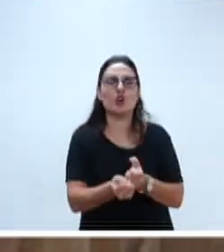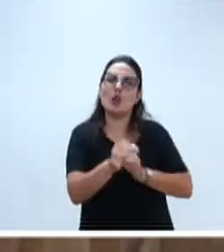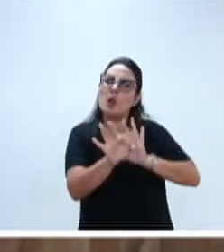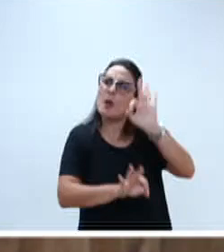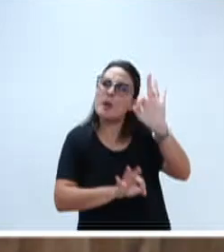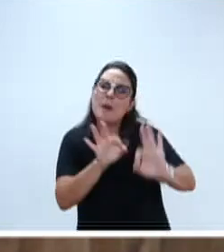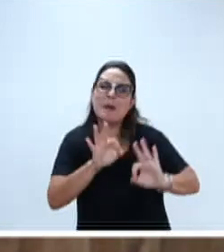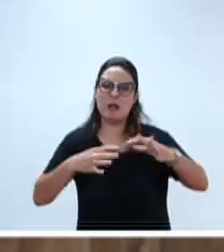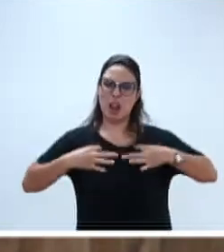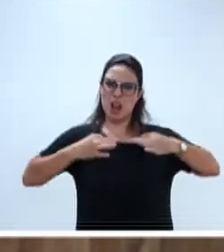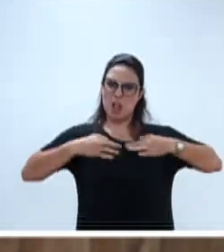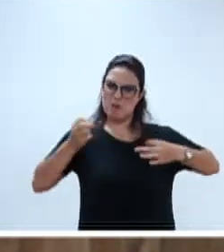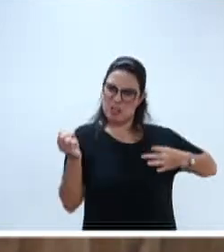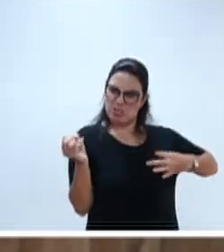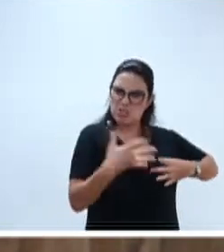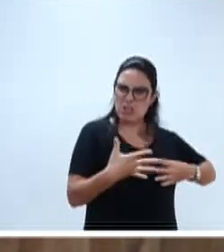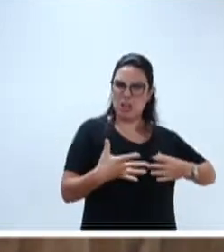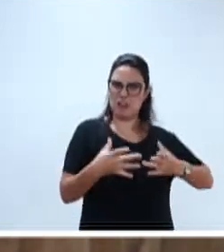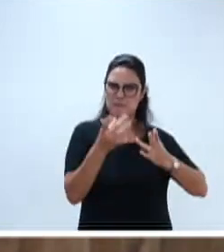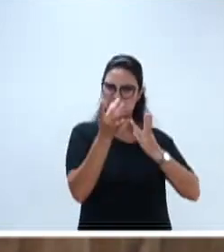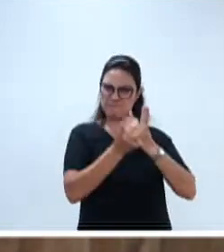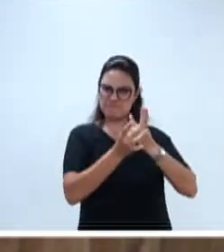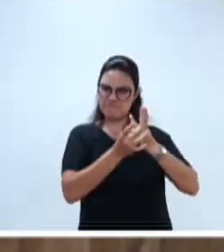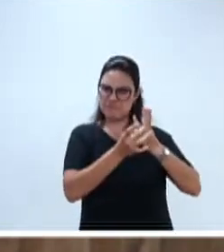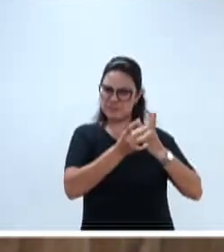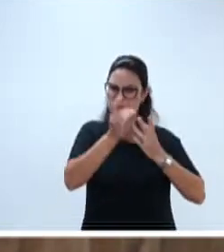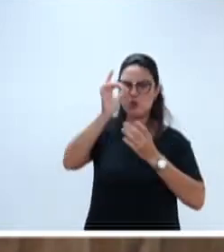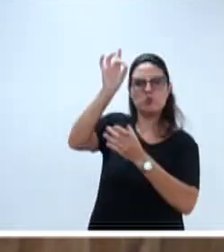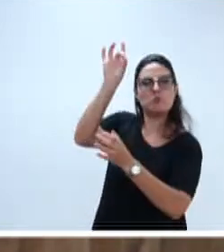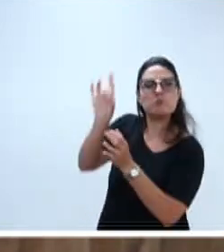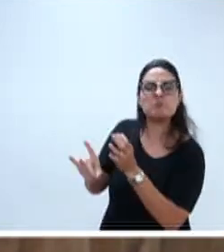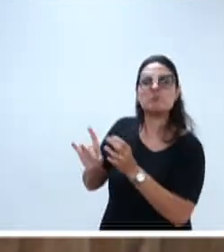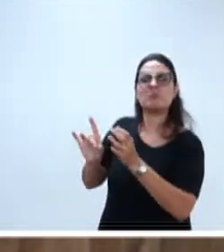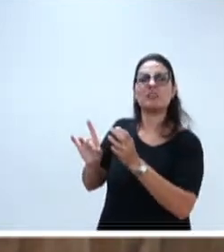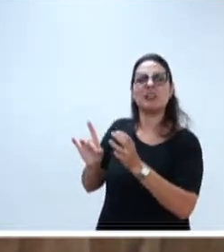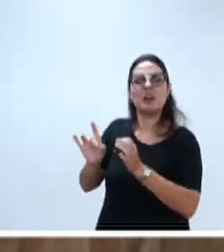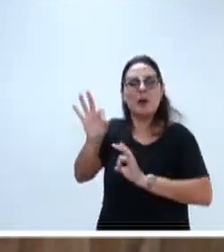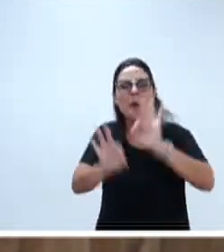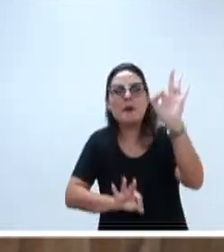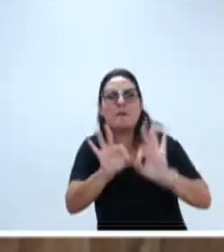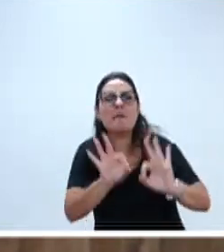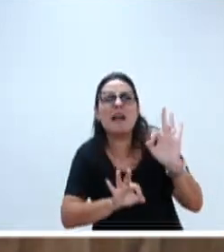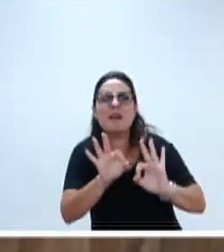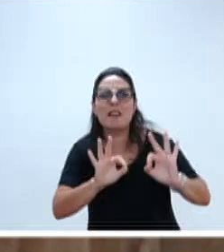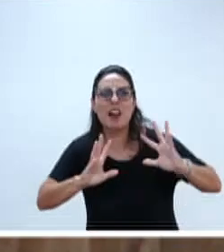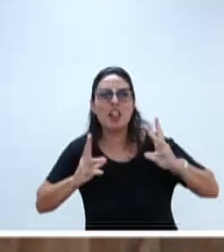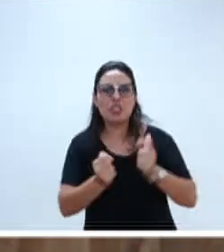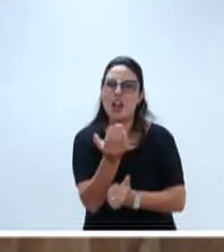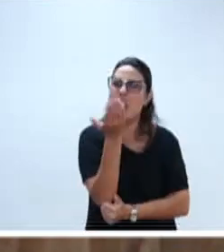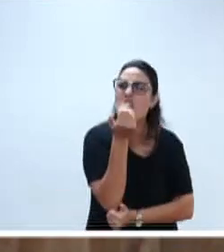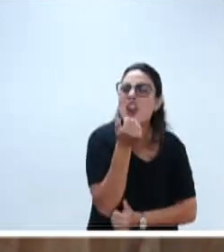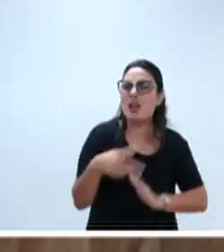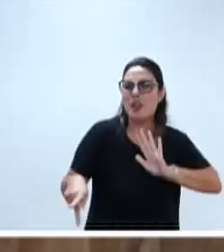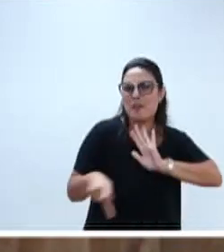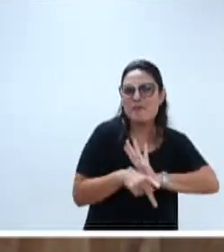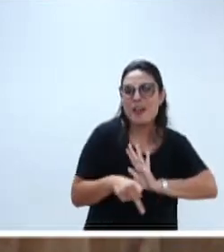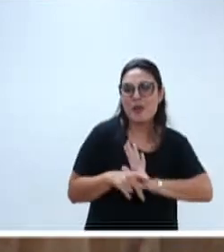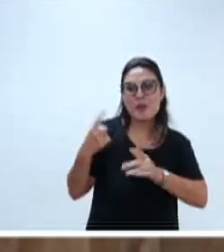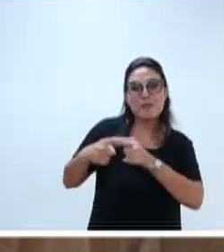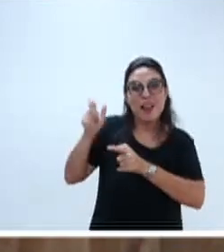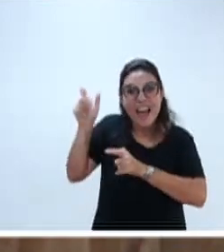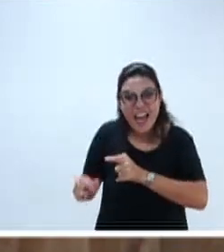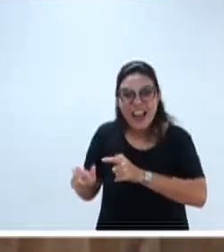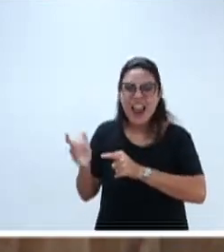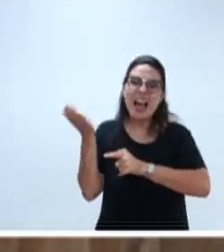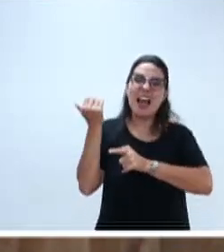roupas novas, anel, mata o bezerro cevado e vamos fazer uma festa, porque meu filho estava morto e ele